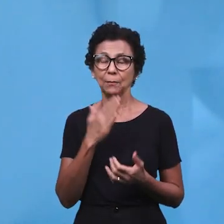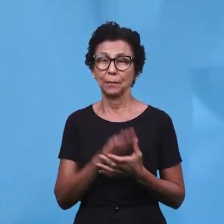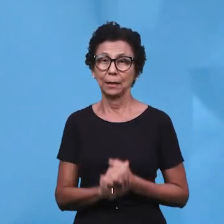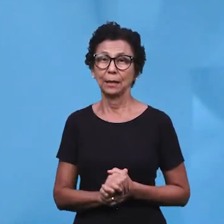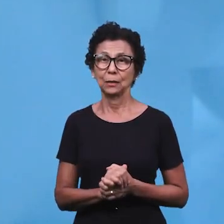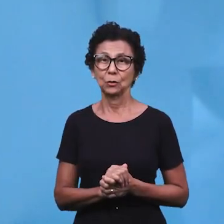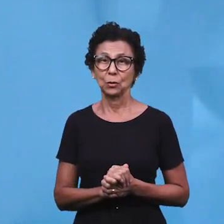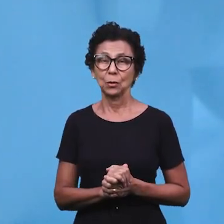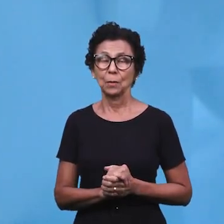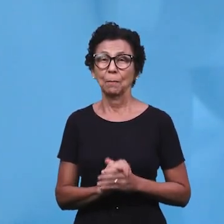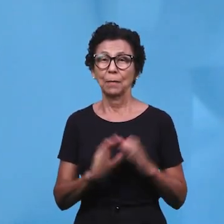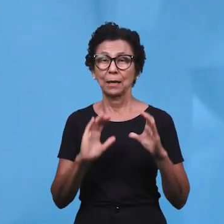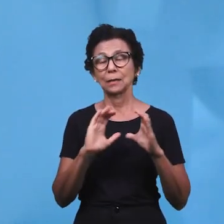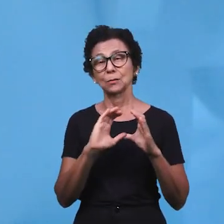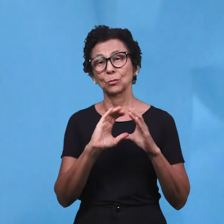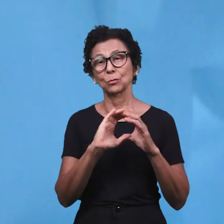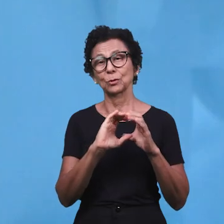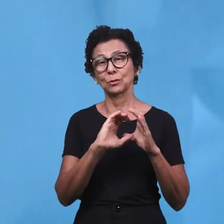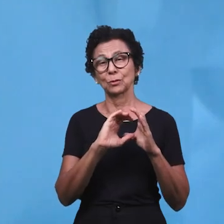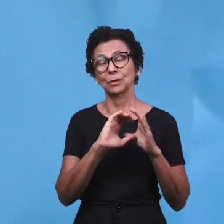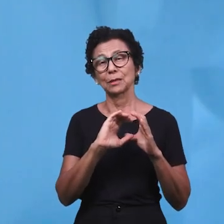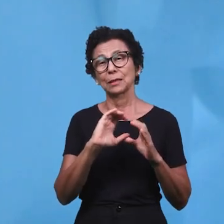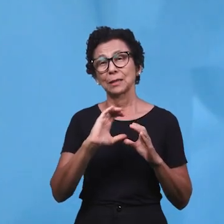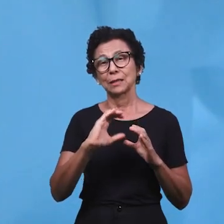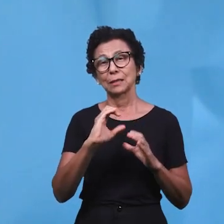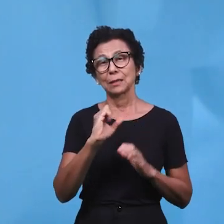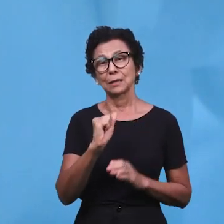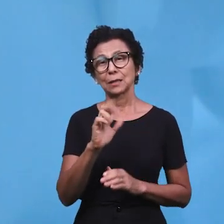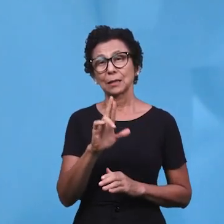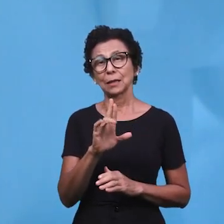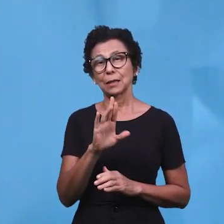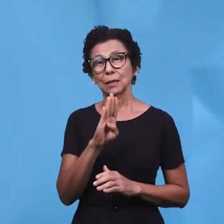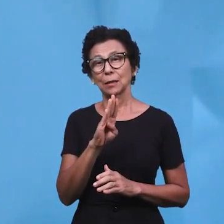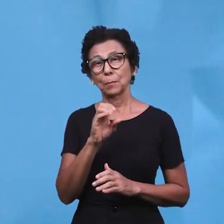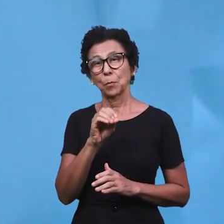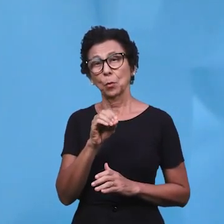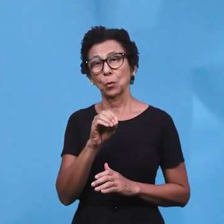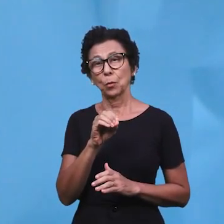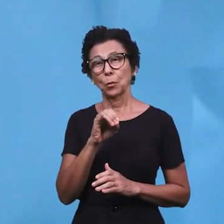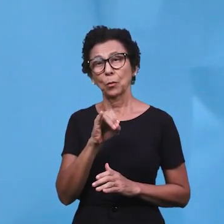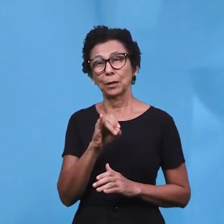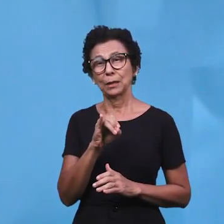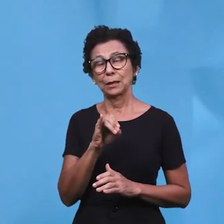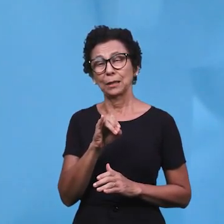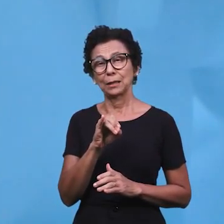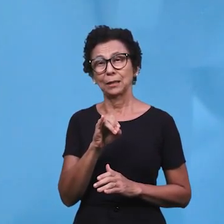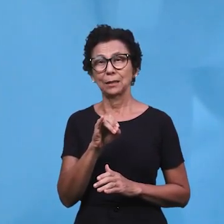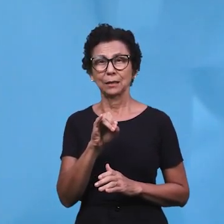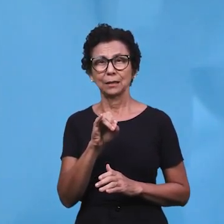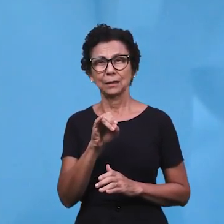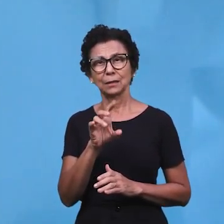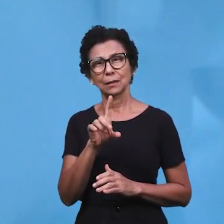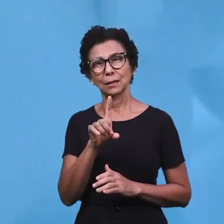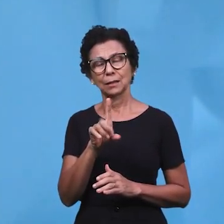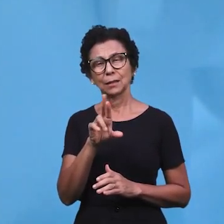principalmente carboidratos, né? Alimentos pesados, com muita proteína, com dificuldade de serem